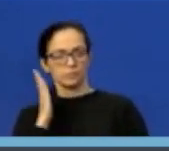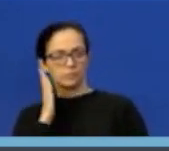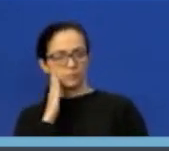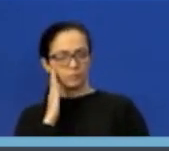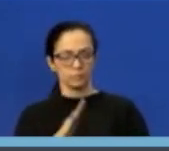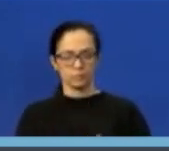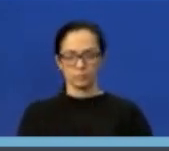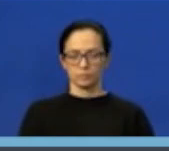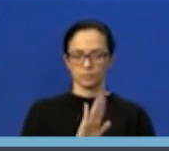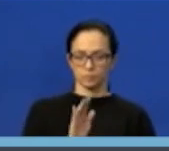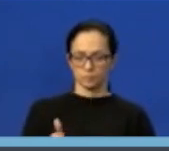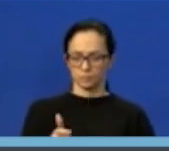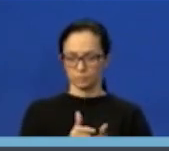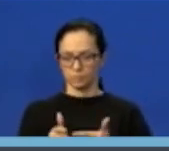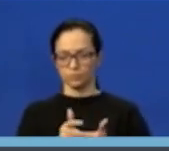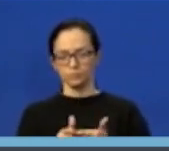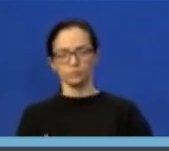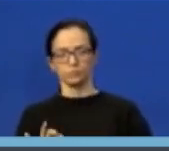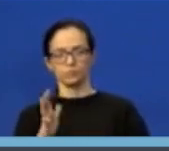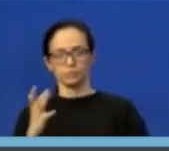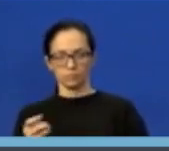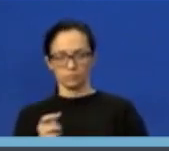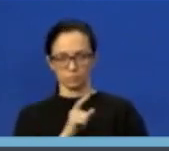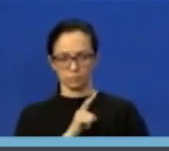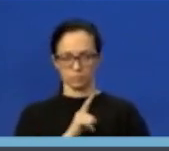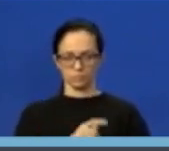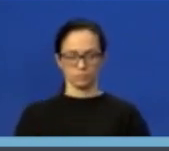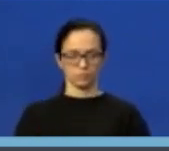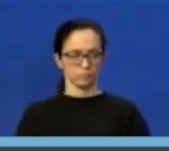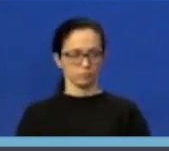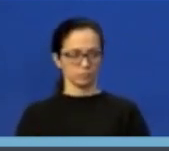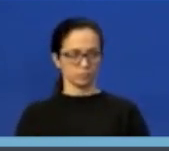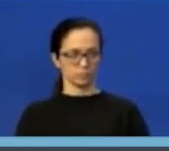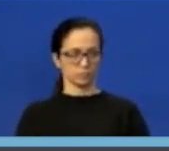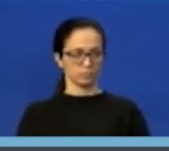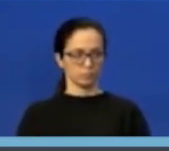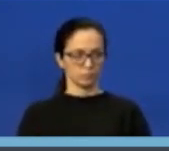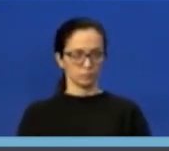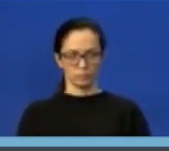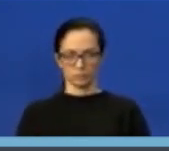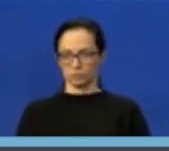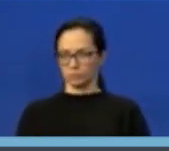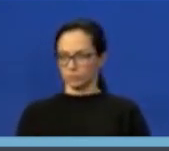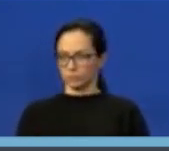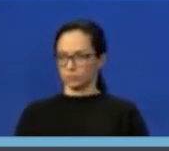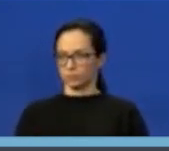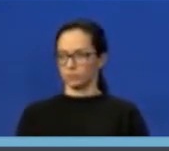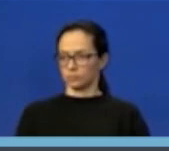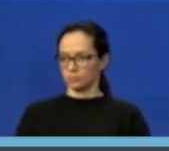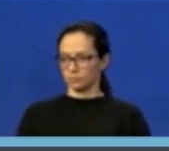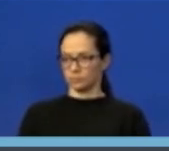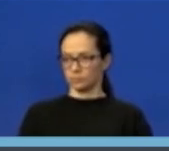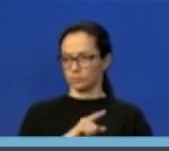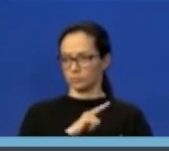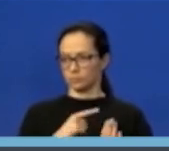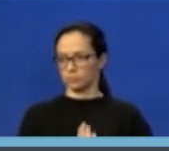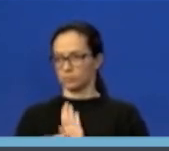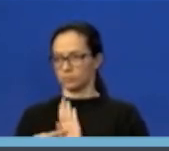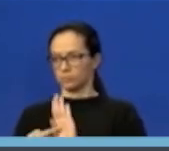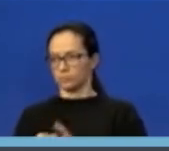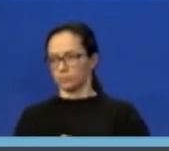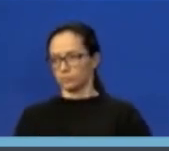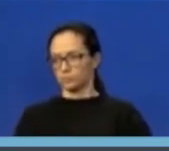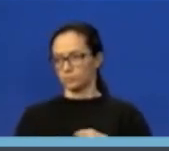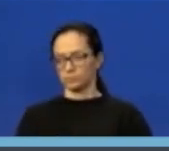maior probabilidade de adquirir infecções do trato urinário. E a gente tem aqui, né, também nesse slide, uma classificação